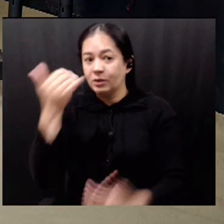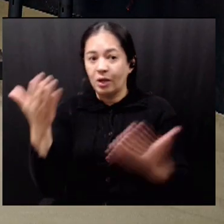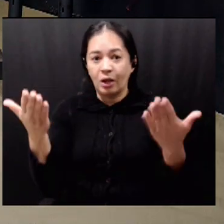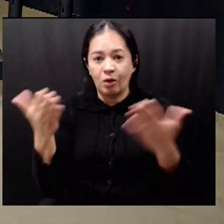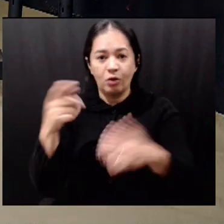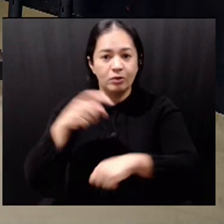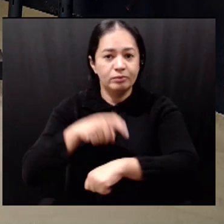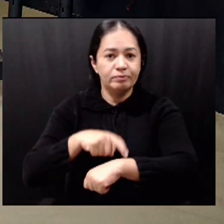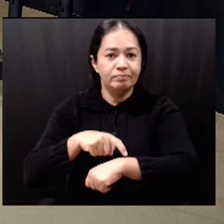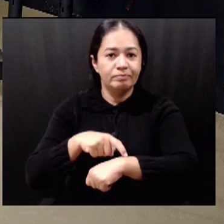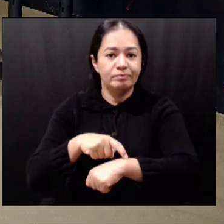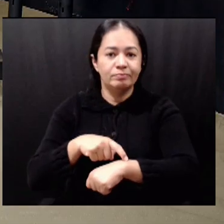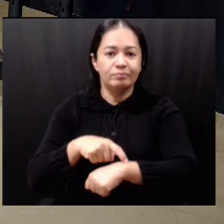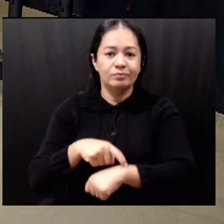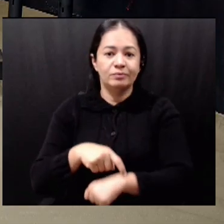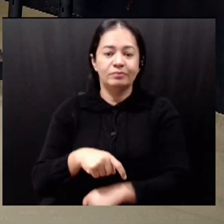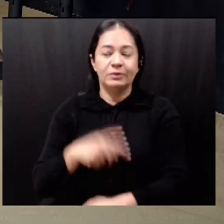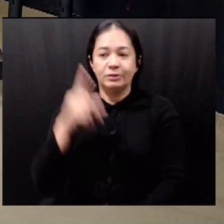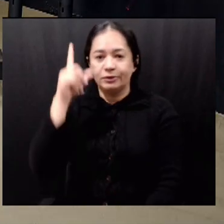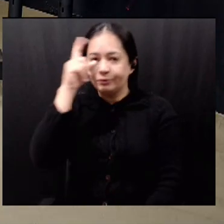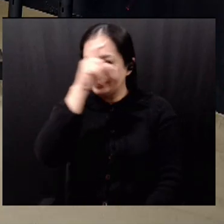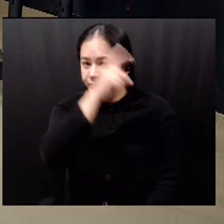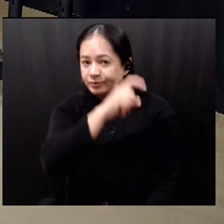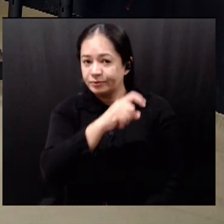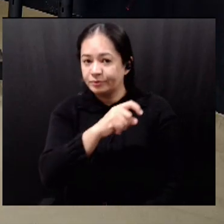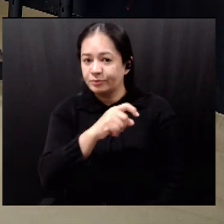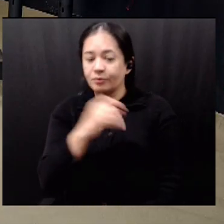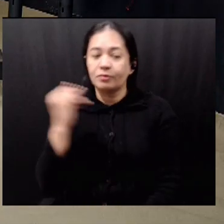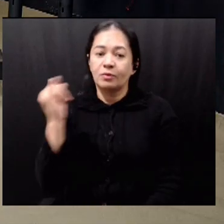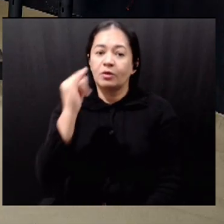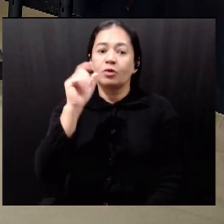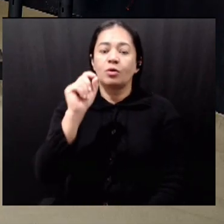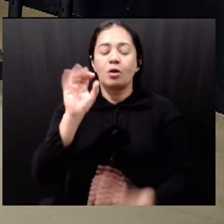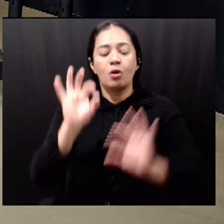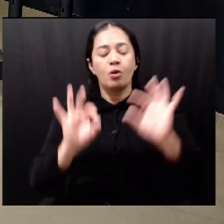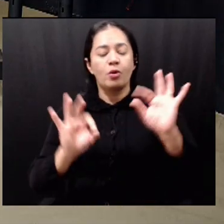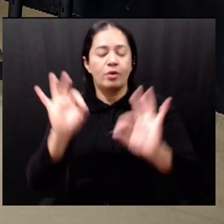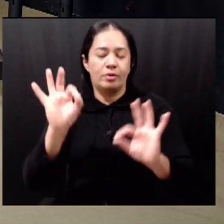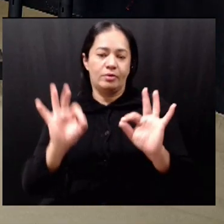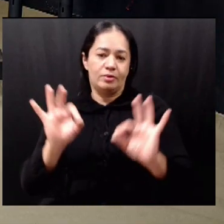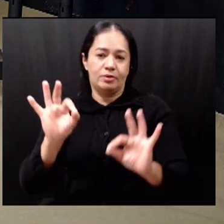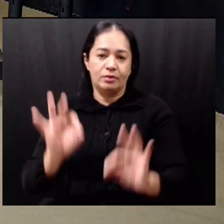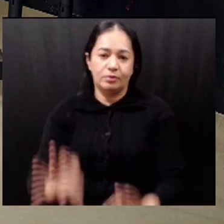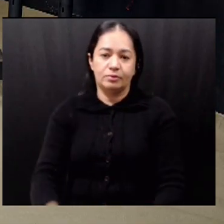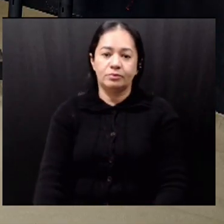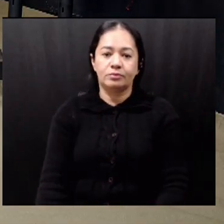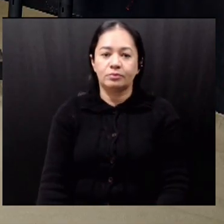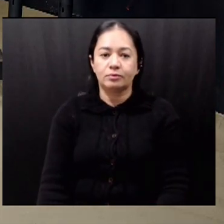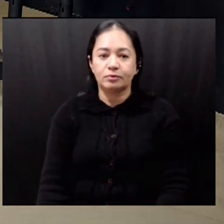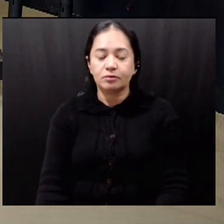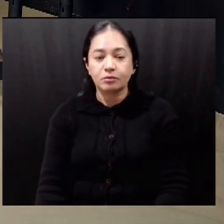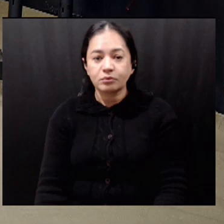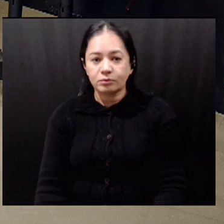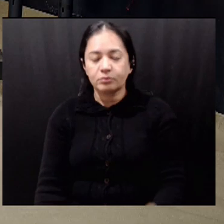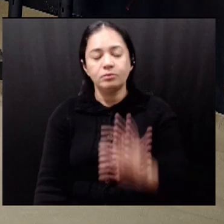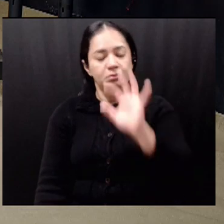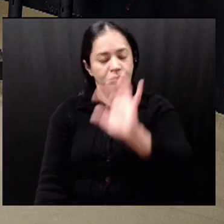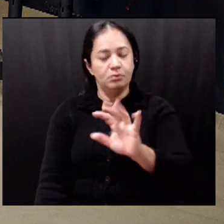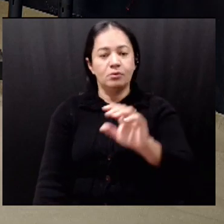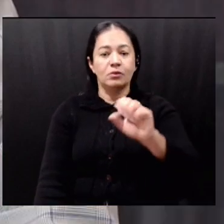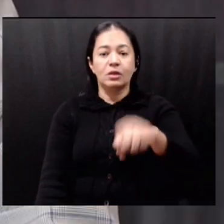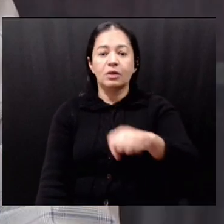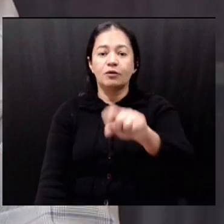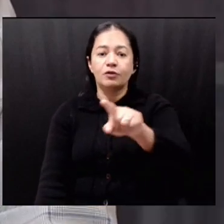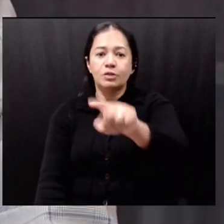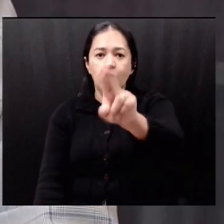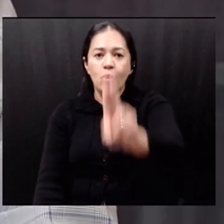bem delicado. Então, o ideal é o planejamento mesmo, né, Bruna? É o planejamento. Sim, é um planejamento e é isso, assim, você usar também dos